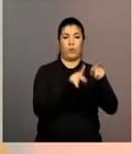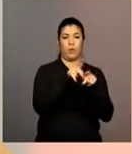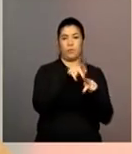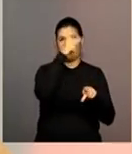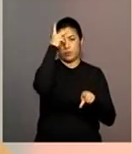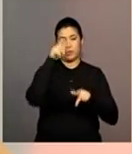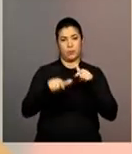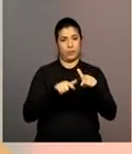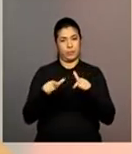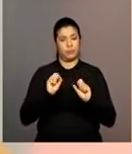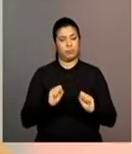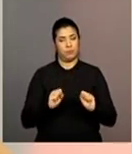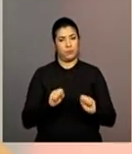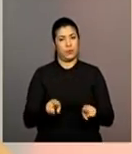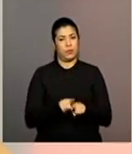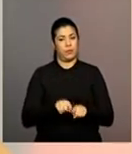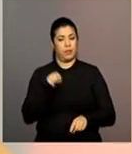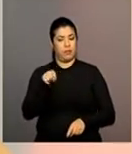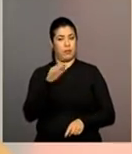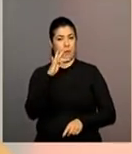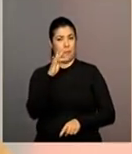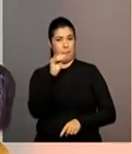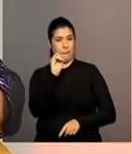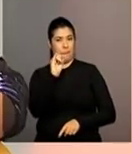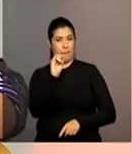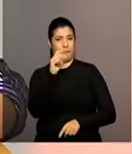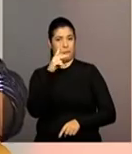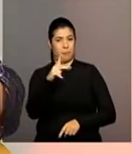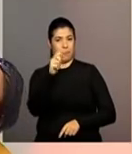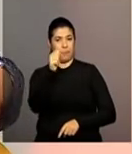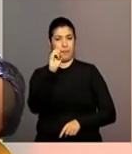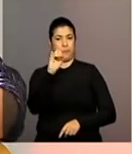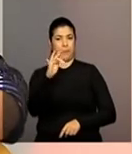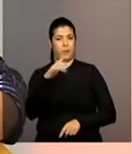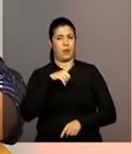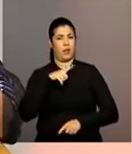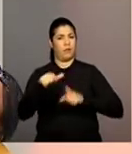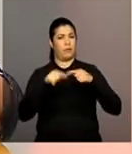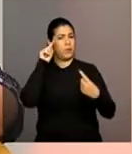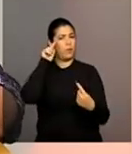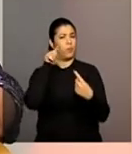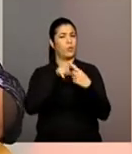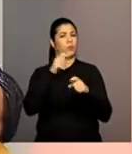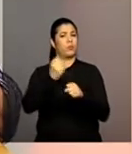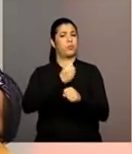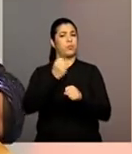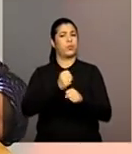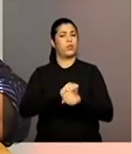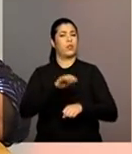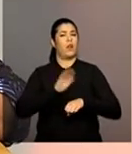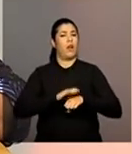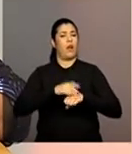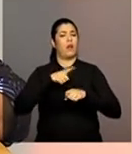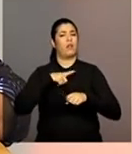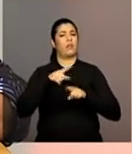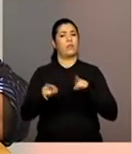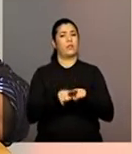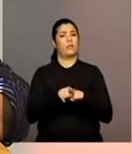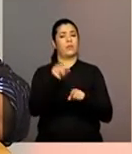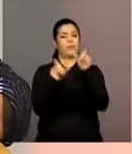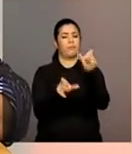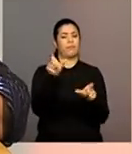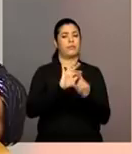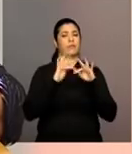entendendo o piif tem que trabalhar na construção na colaboração da autonomia e do protagonismo dessas